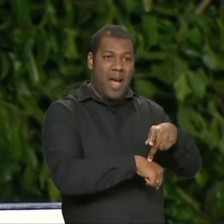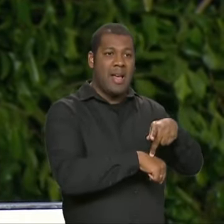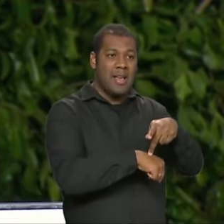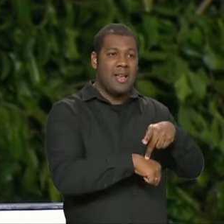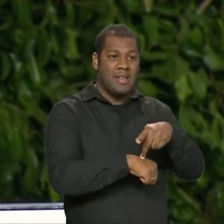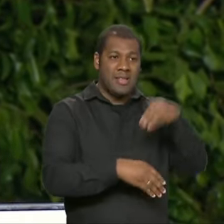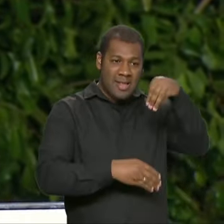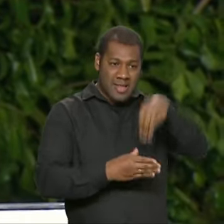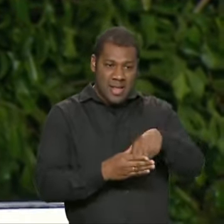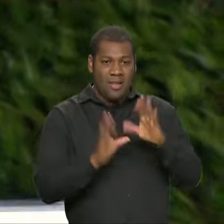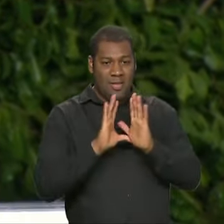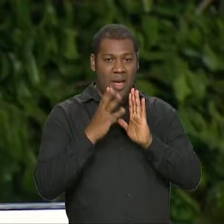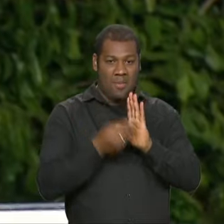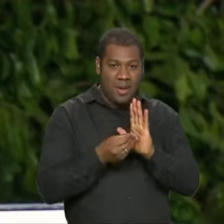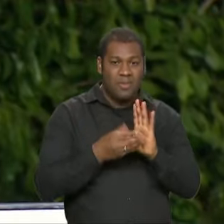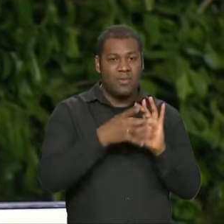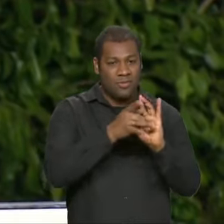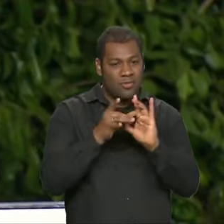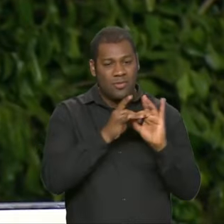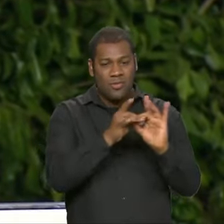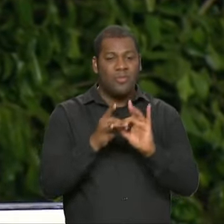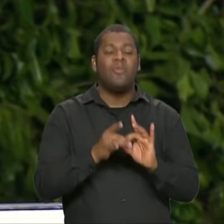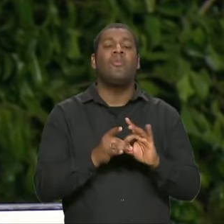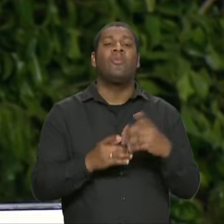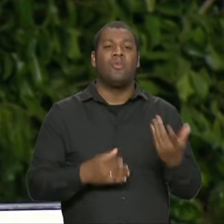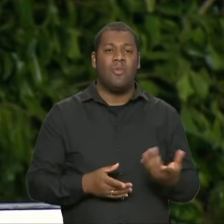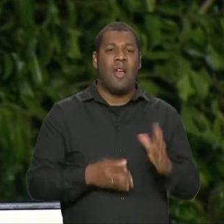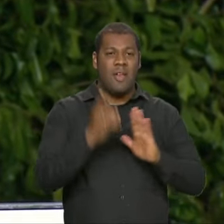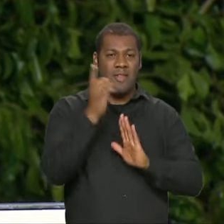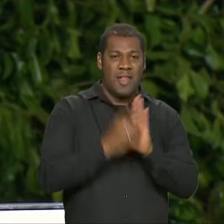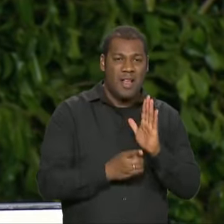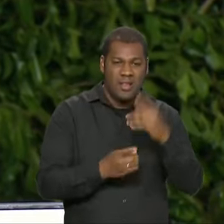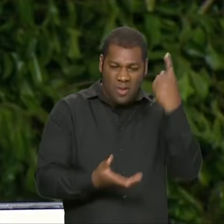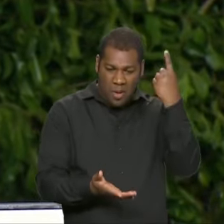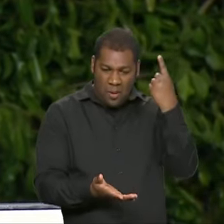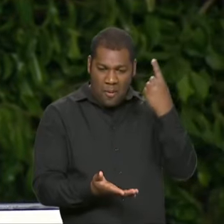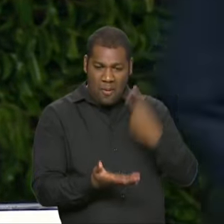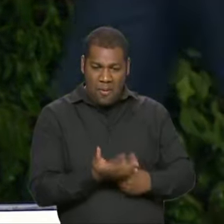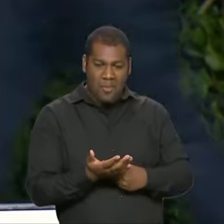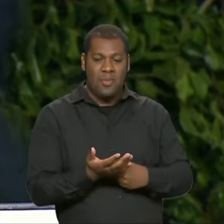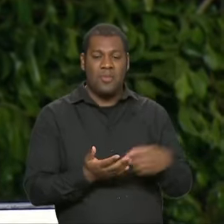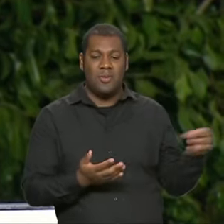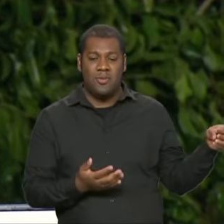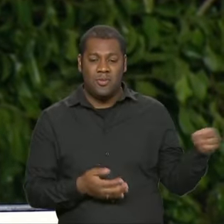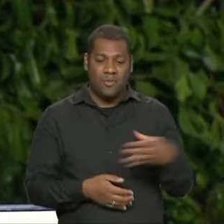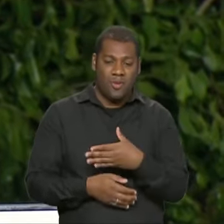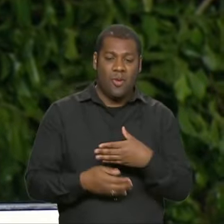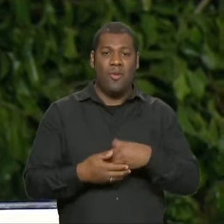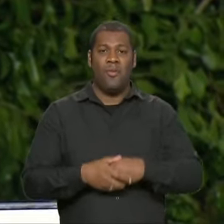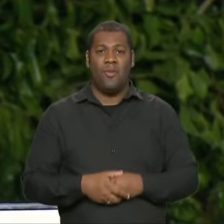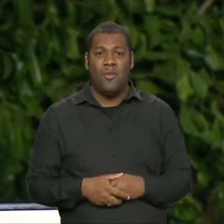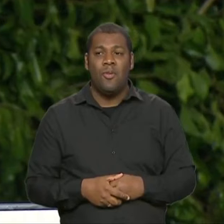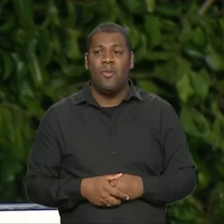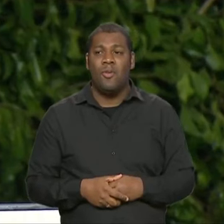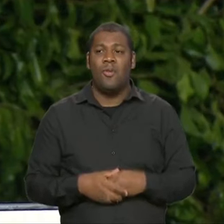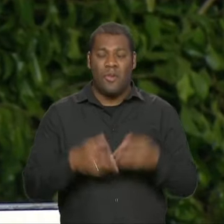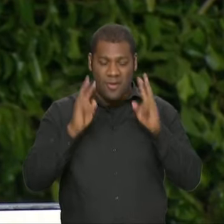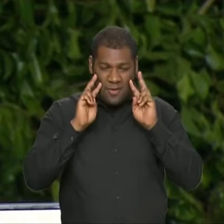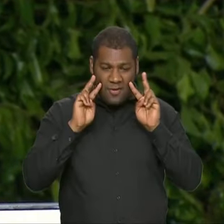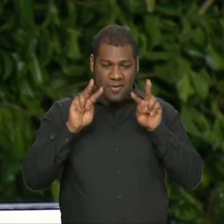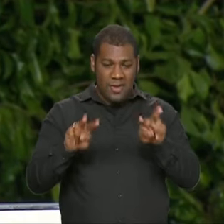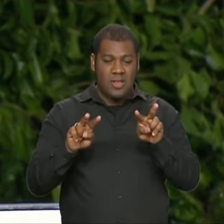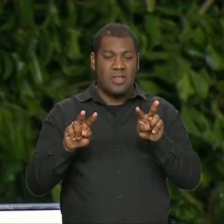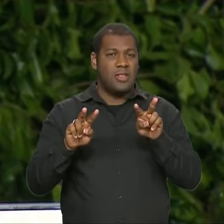amazônicos. A declaração é um compromisso enérgico e ousado com uma visão integral,